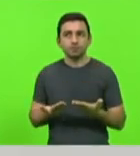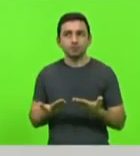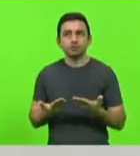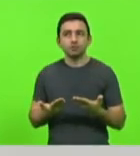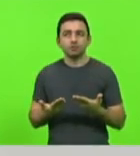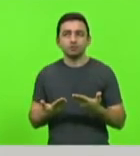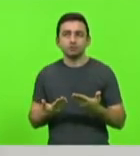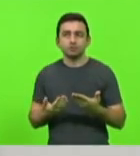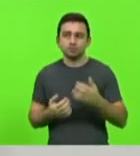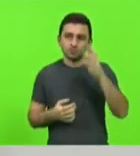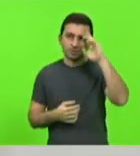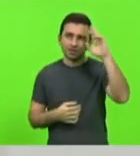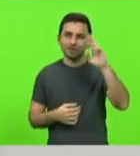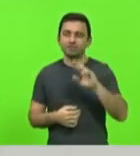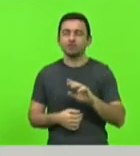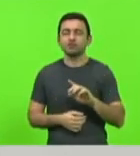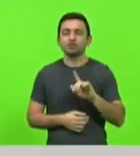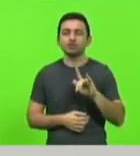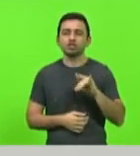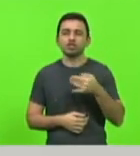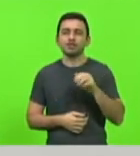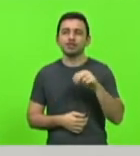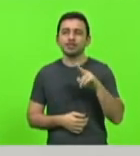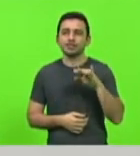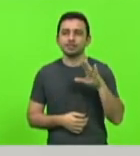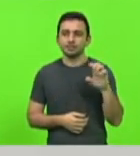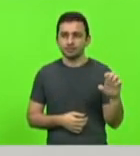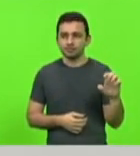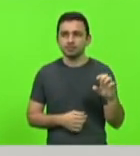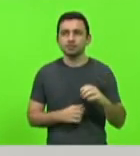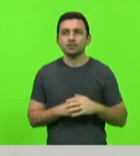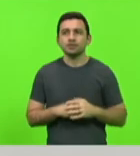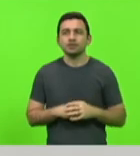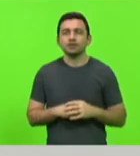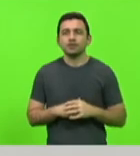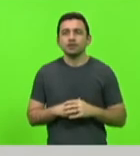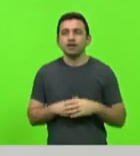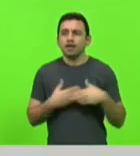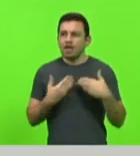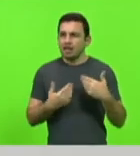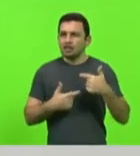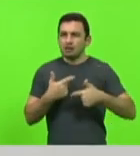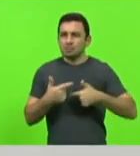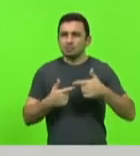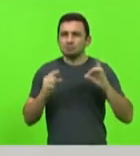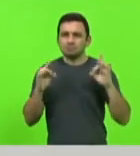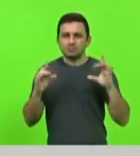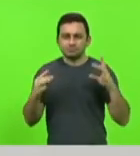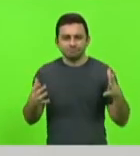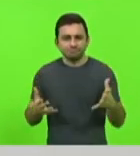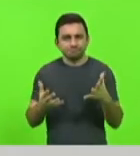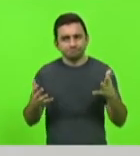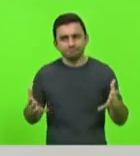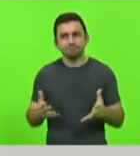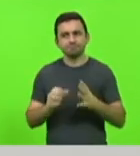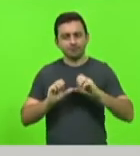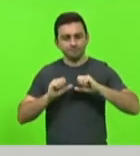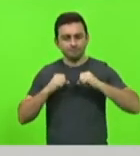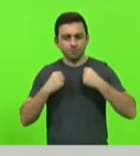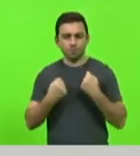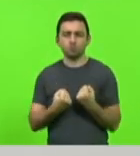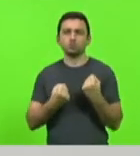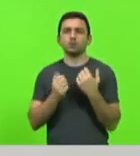amiga Janice Krasniak, né, fazendo um excelente trabalho de fomento, de reforço dessa